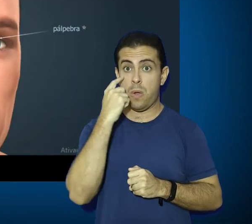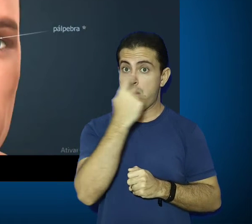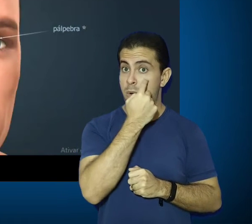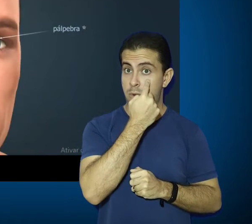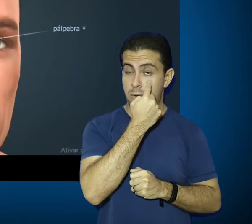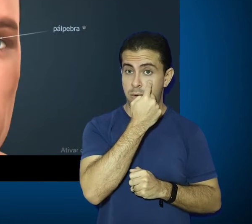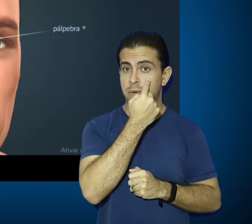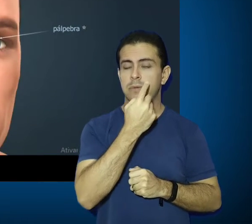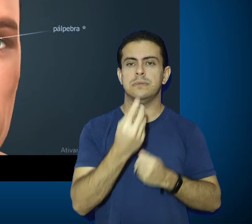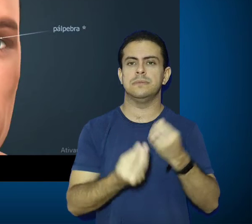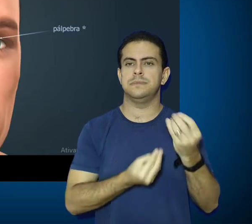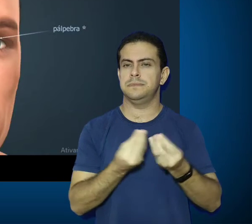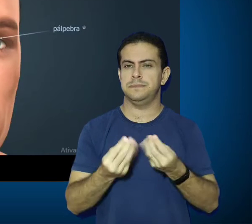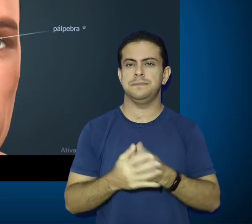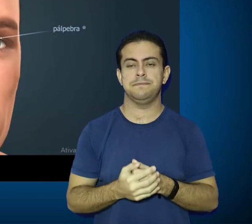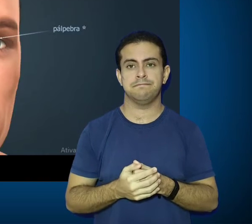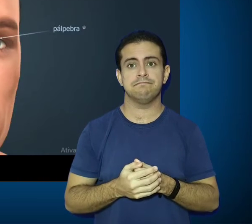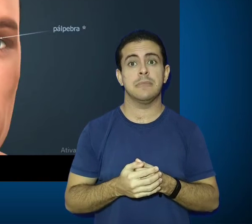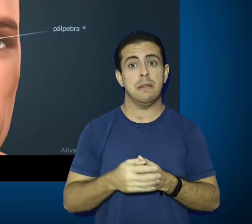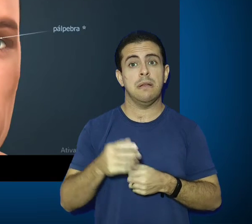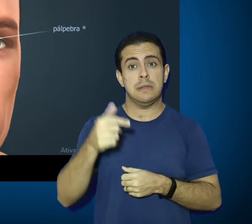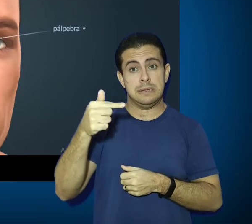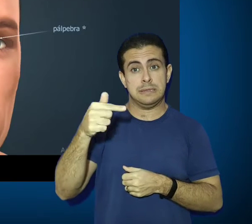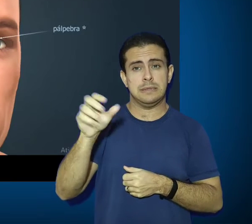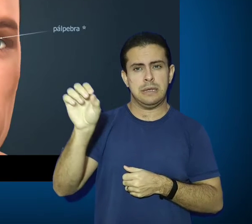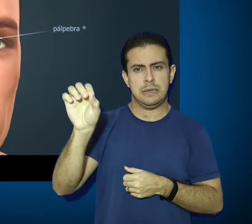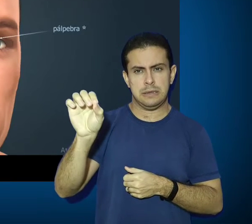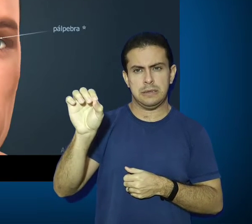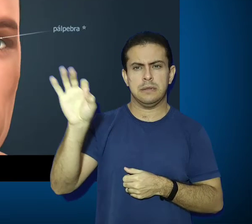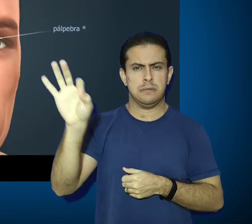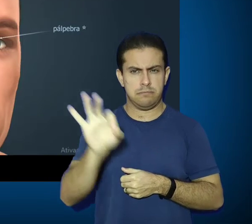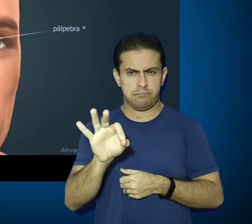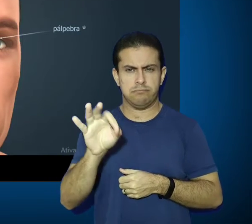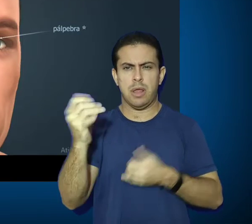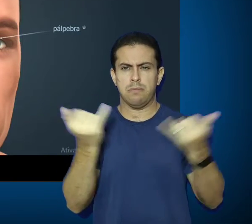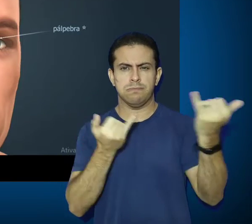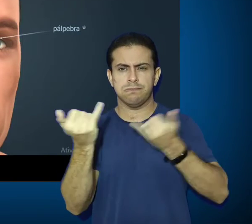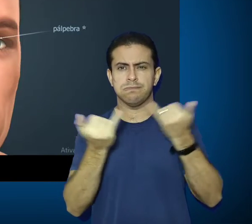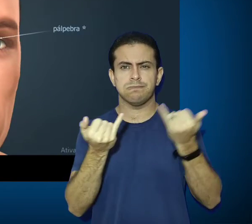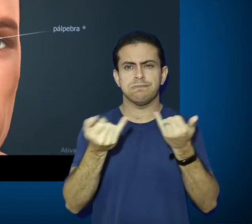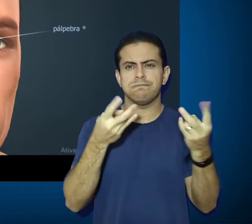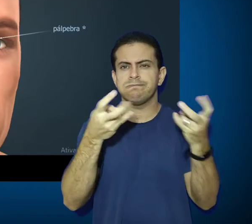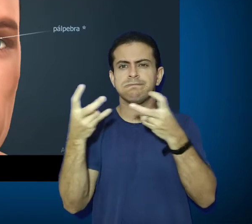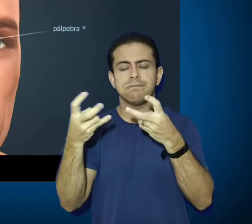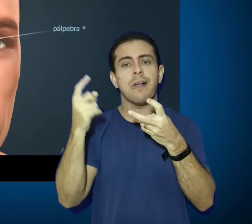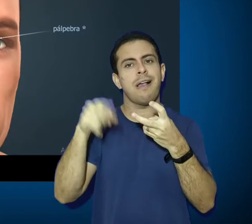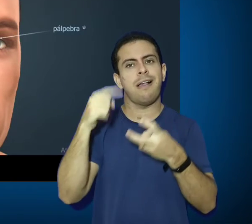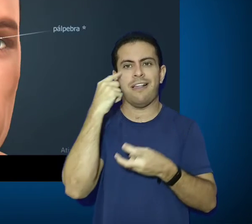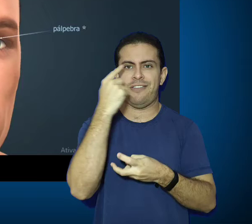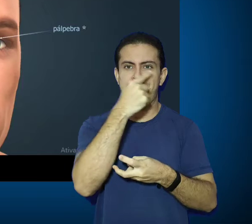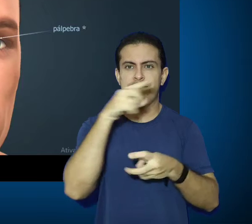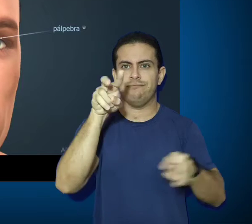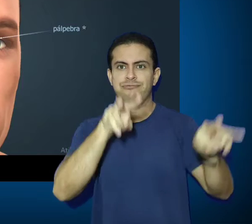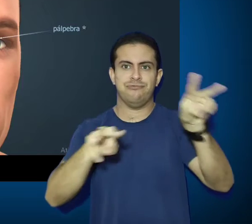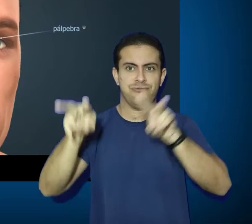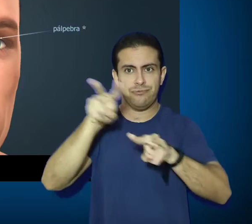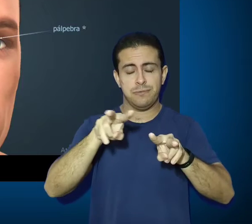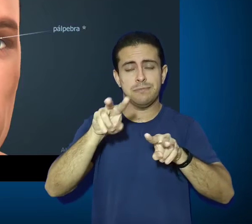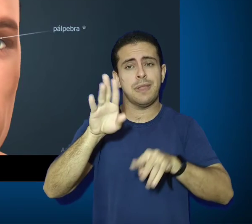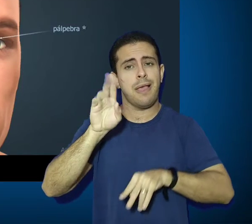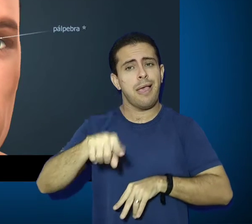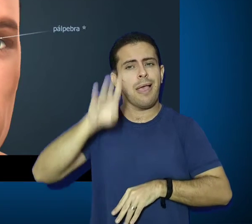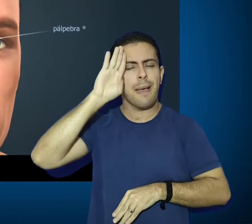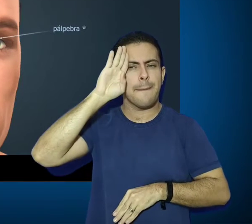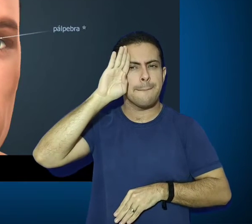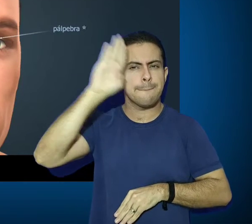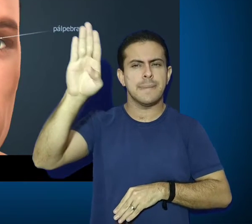humano. Cerca de 70% das informações vem pela visão, ou seja, é a nossa principal